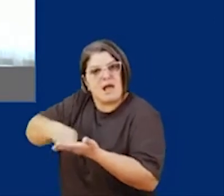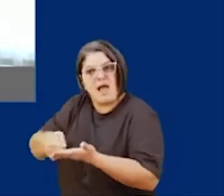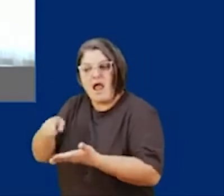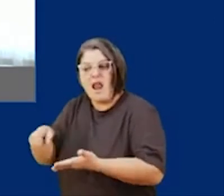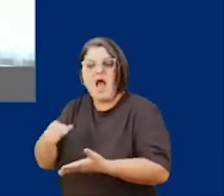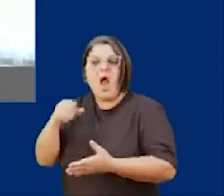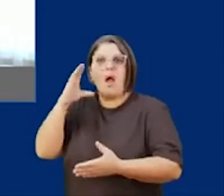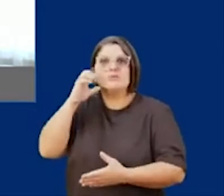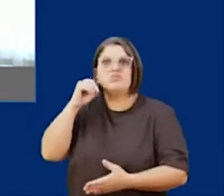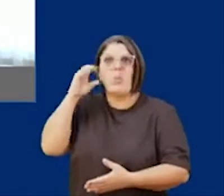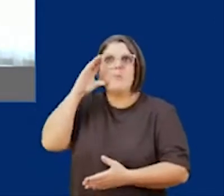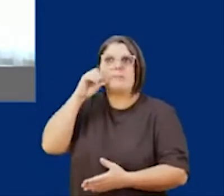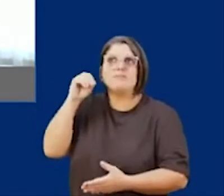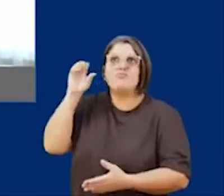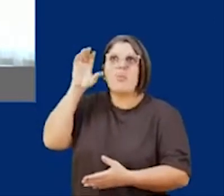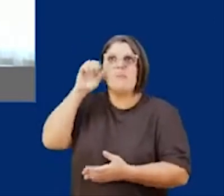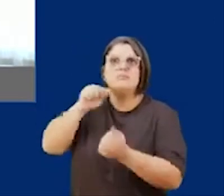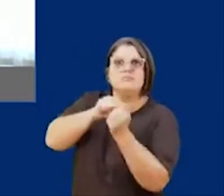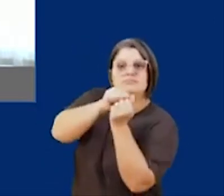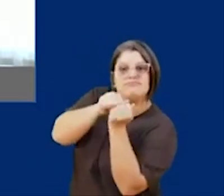mastigação, exercitar